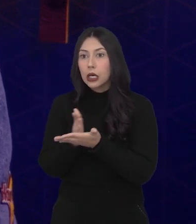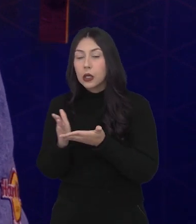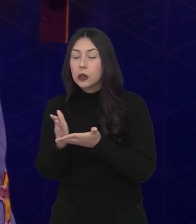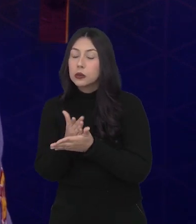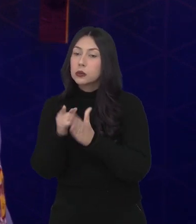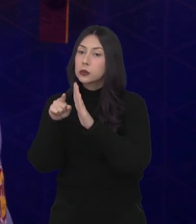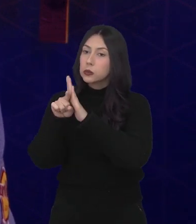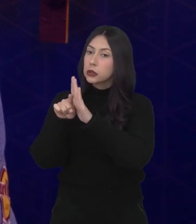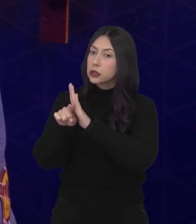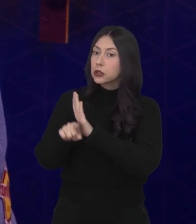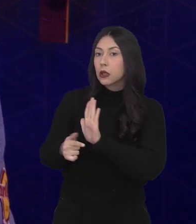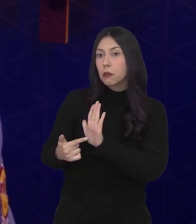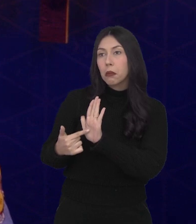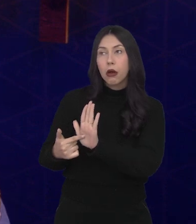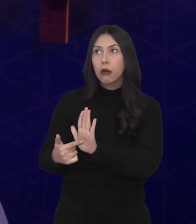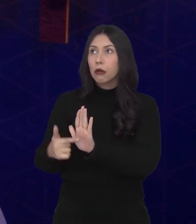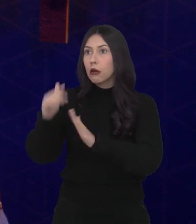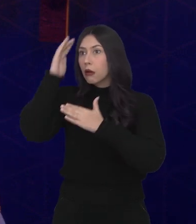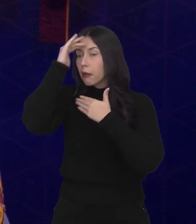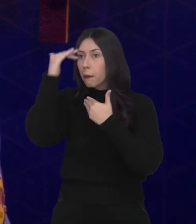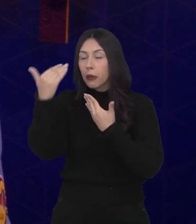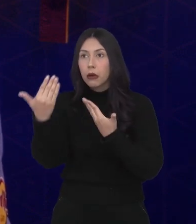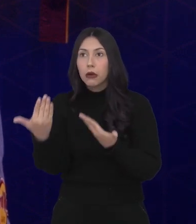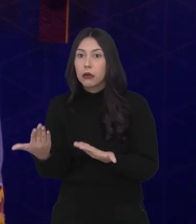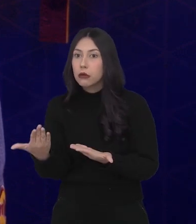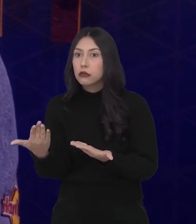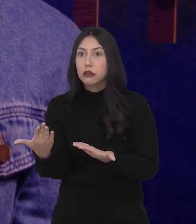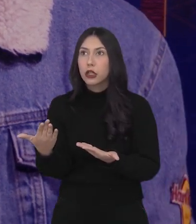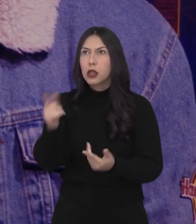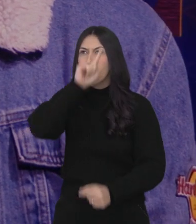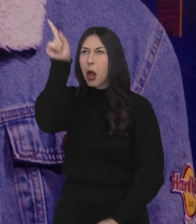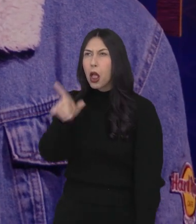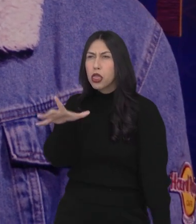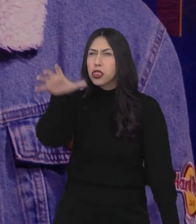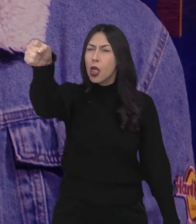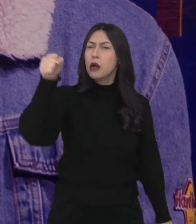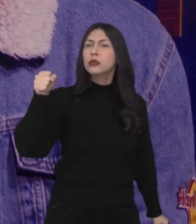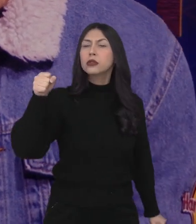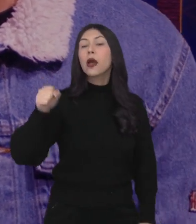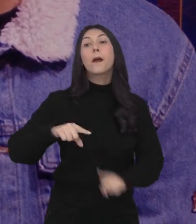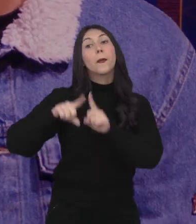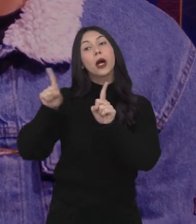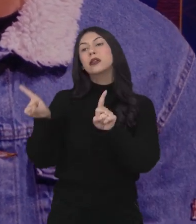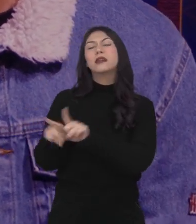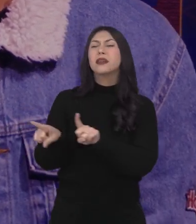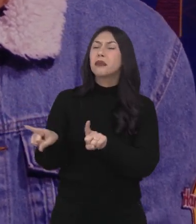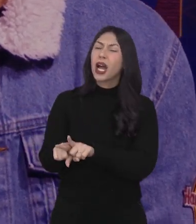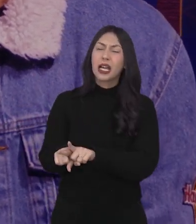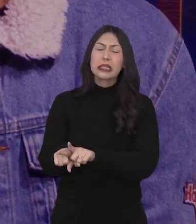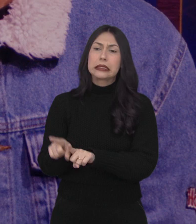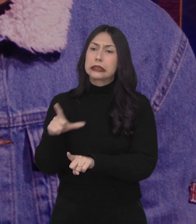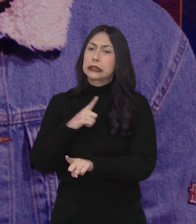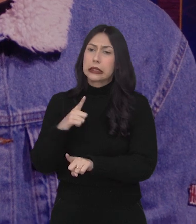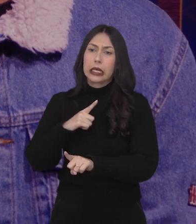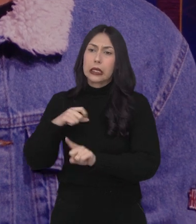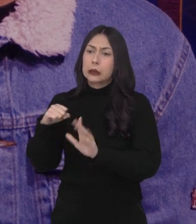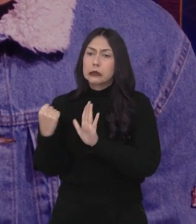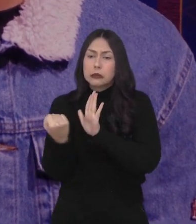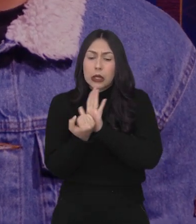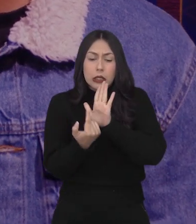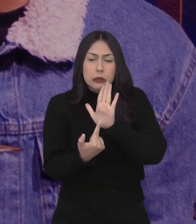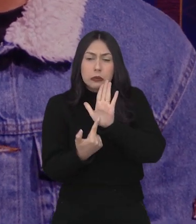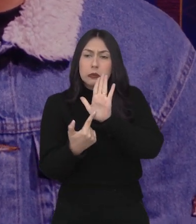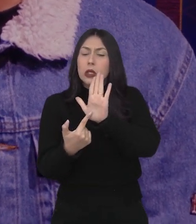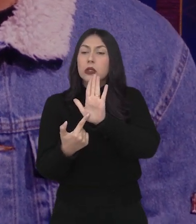Alguns pesquisadores falam que era em homenagem a Zeus, mas também tem registro de outros deuses. A